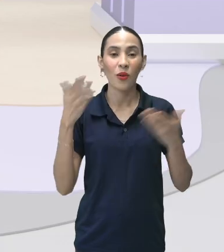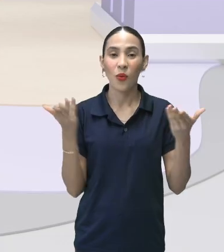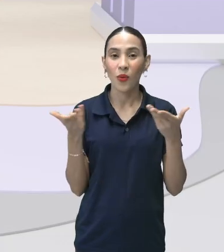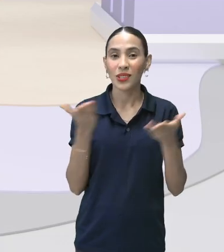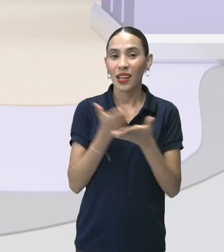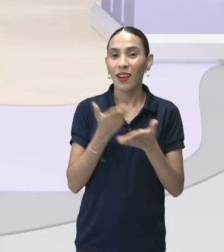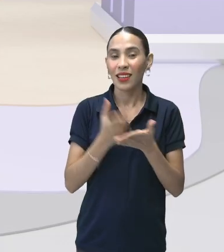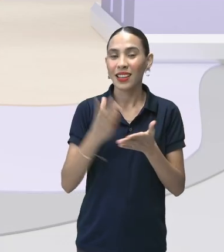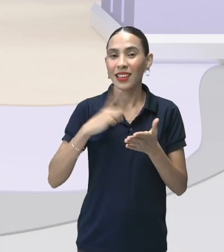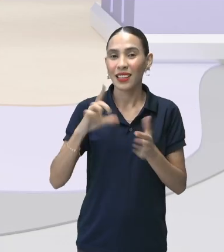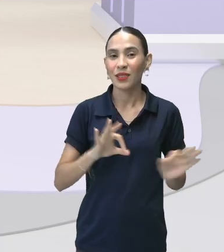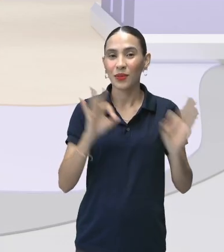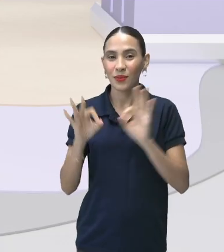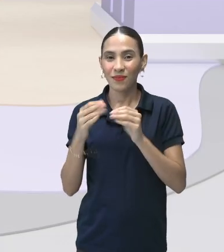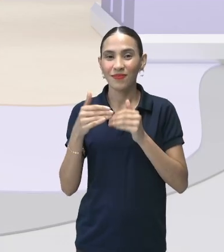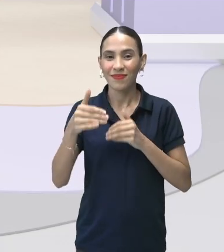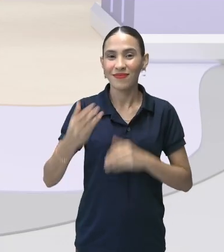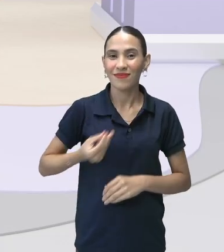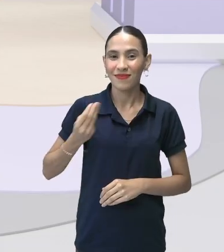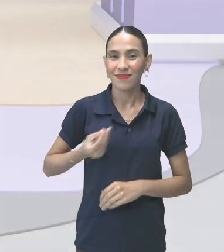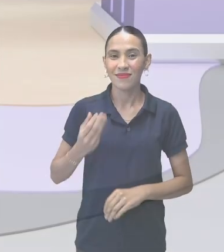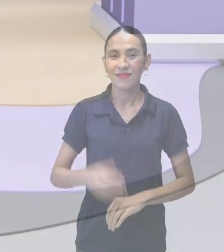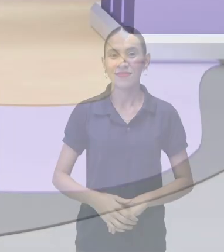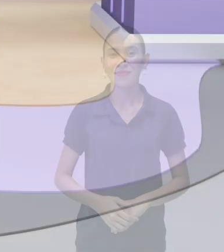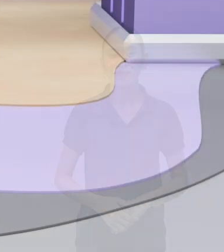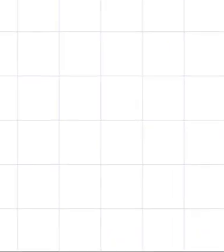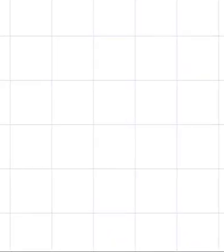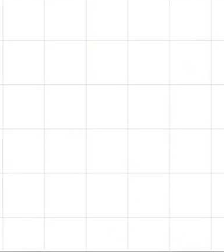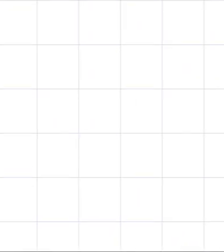aula tem tudo a ver com as nossas vidas.